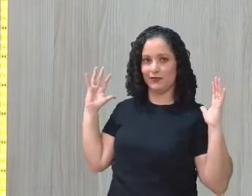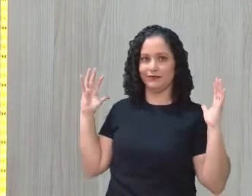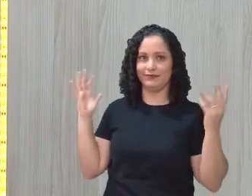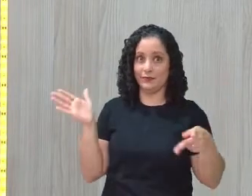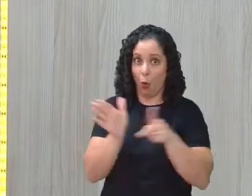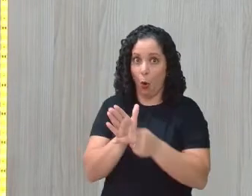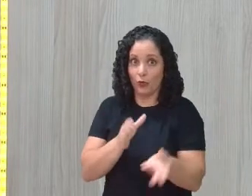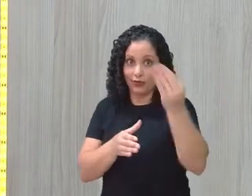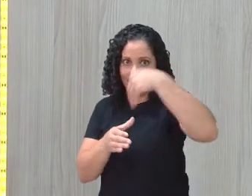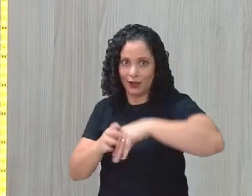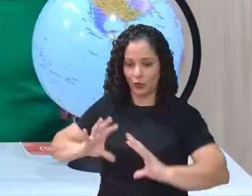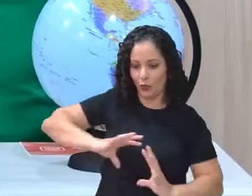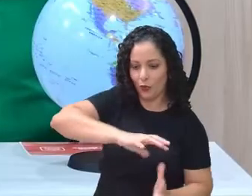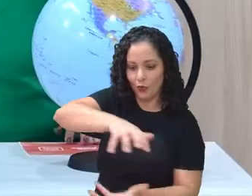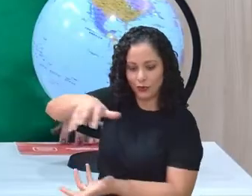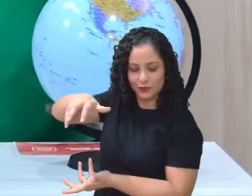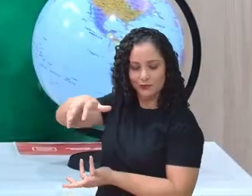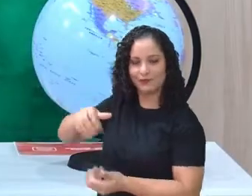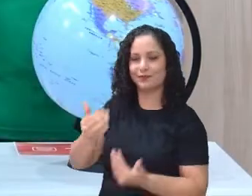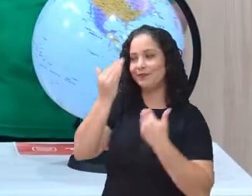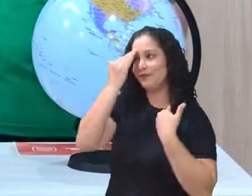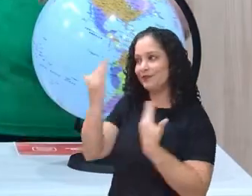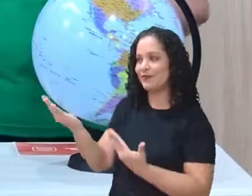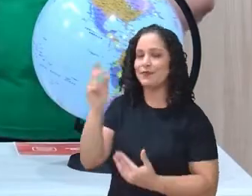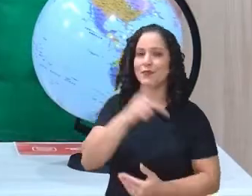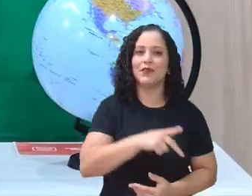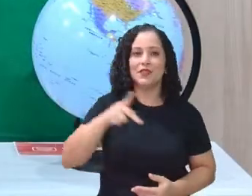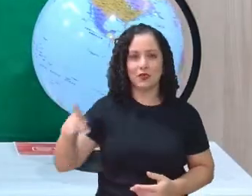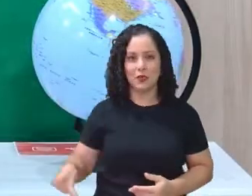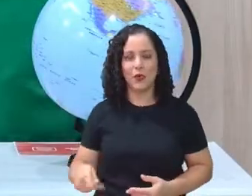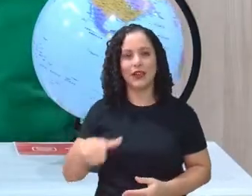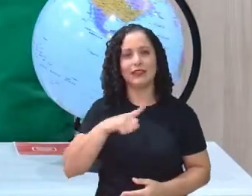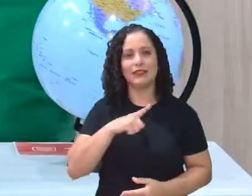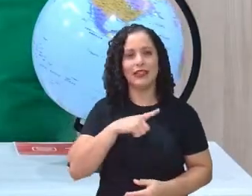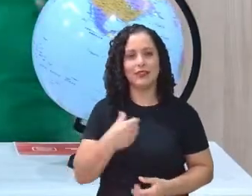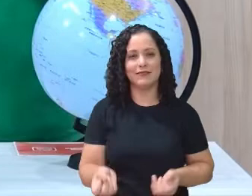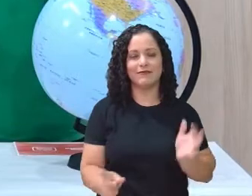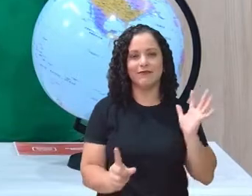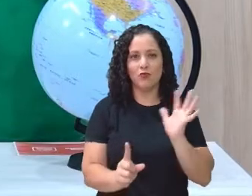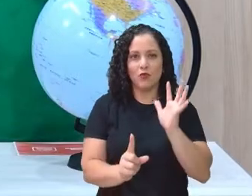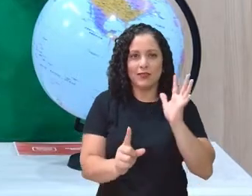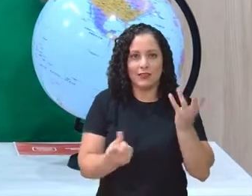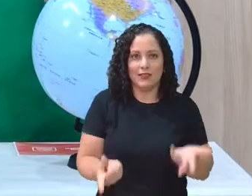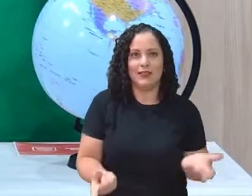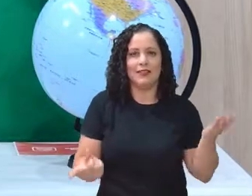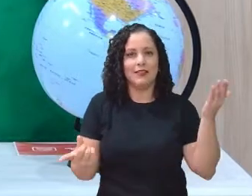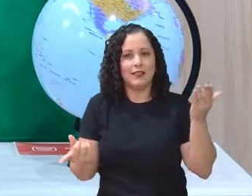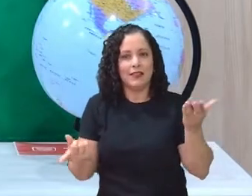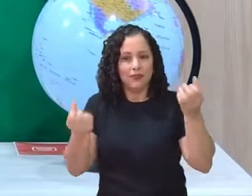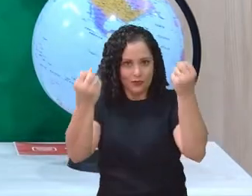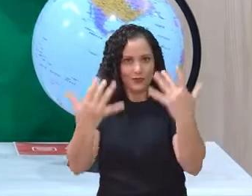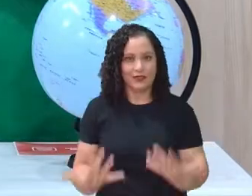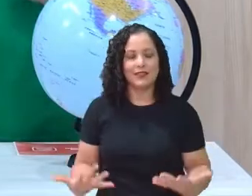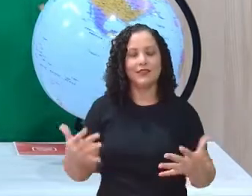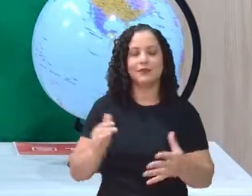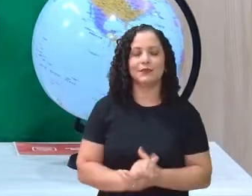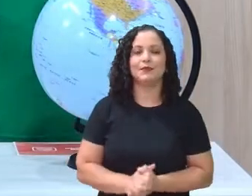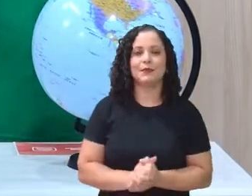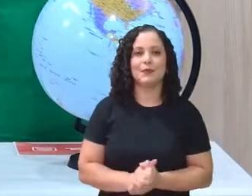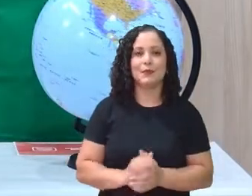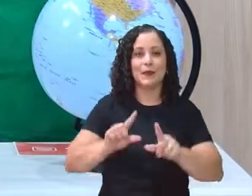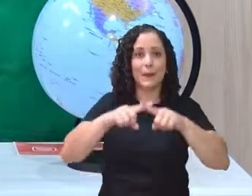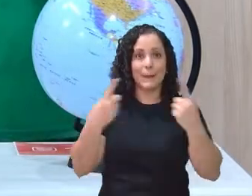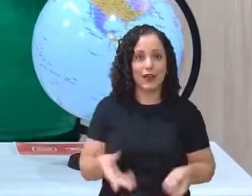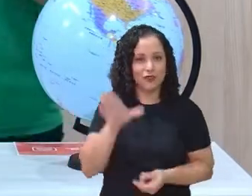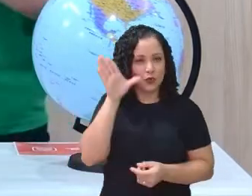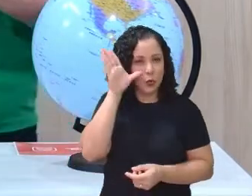professora. Que legal, Cláudia. Obrigada por tamanha contribuição. Mas, gente, é a partir dessa curiosidade